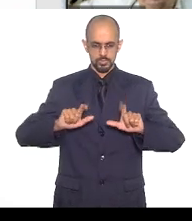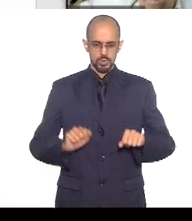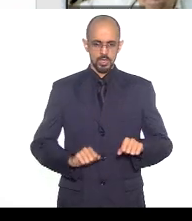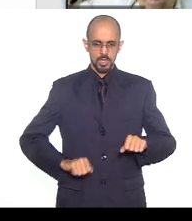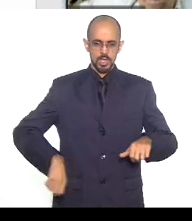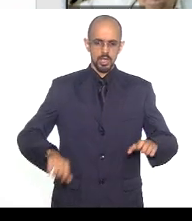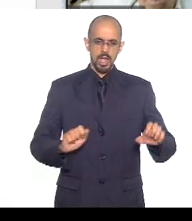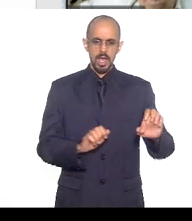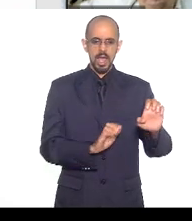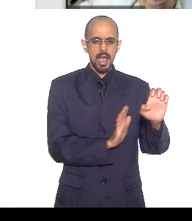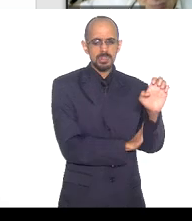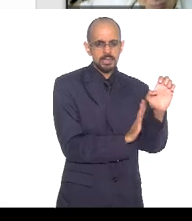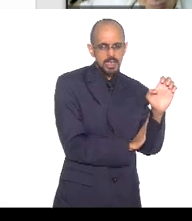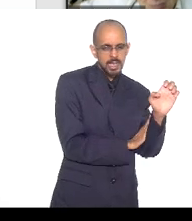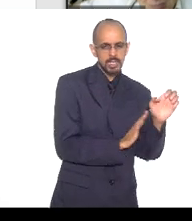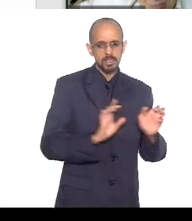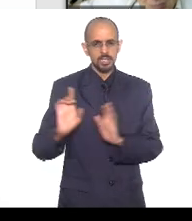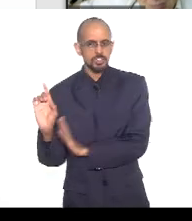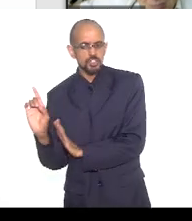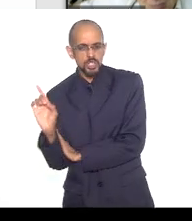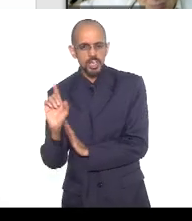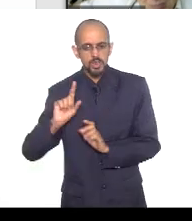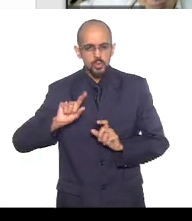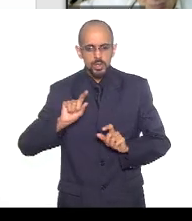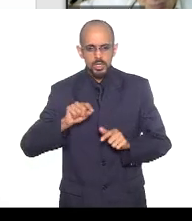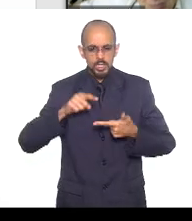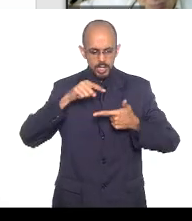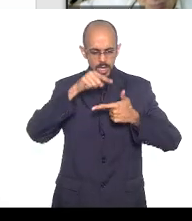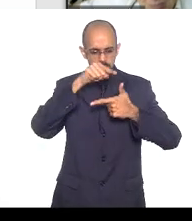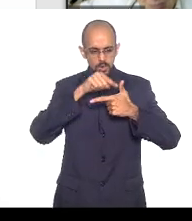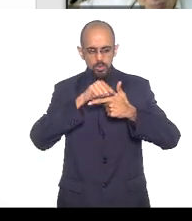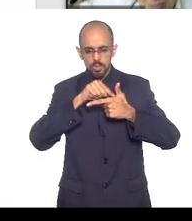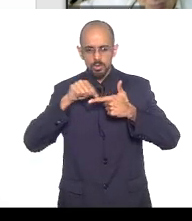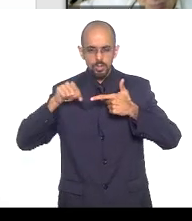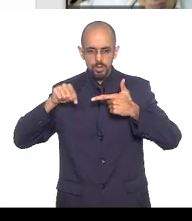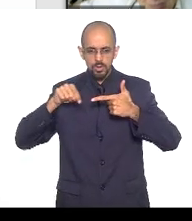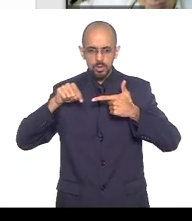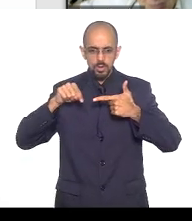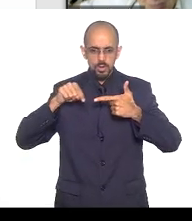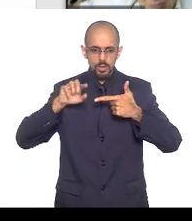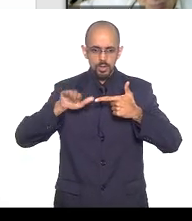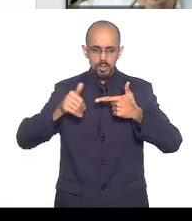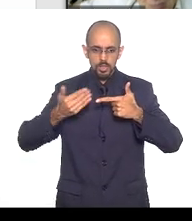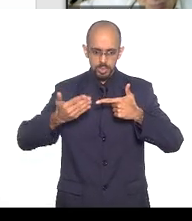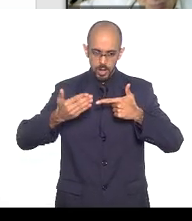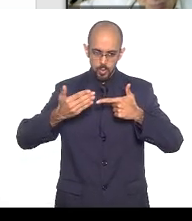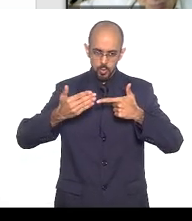à direita. Claro. O montante aqui,